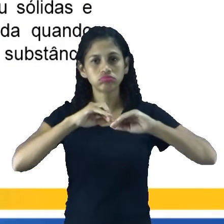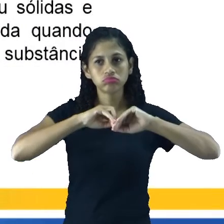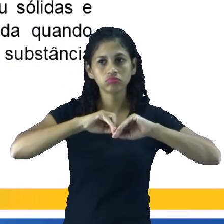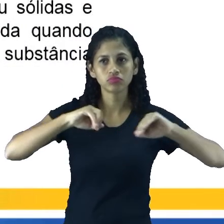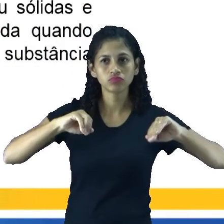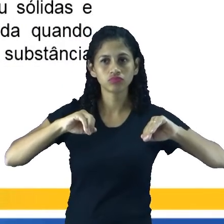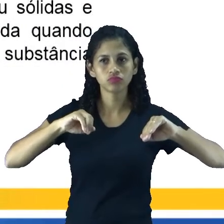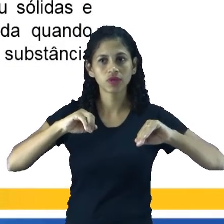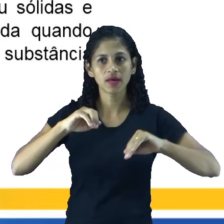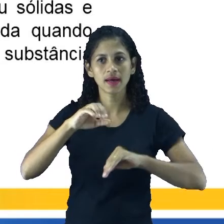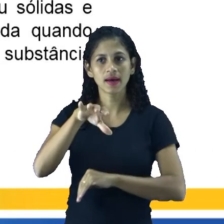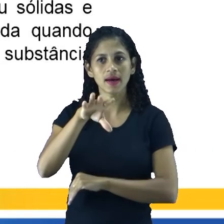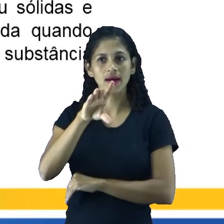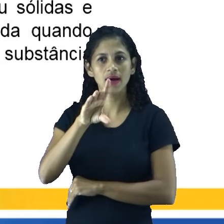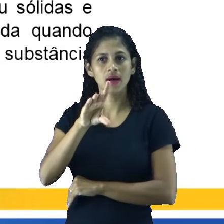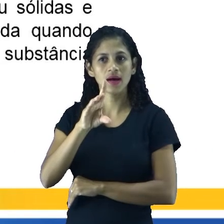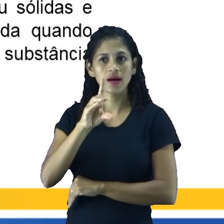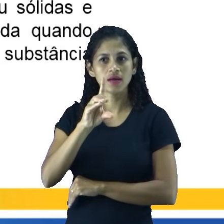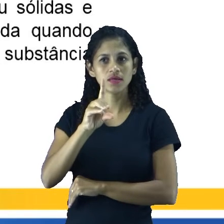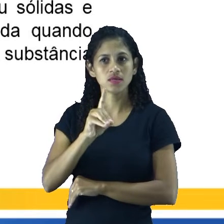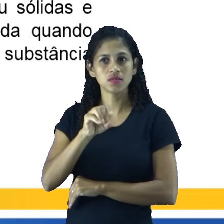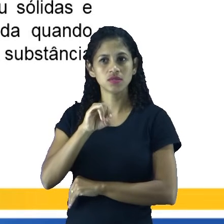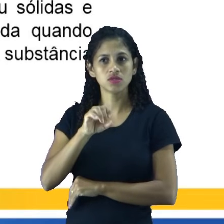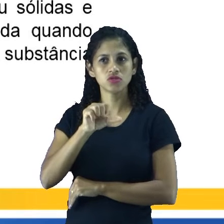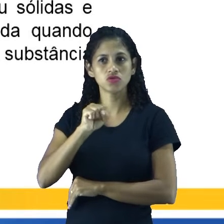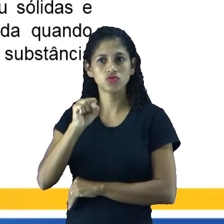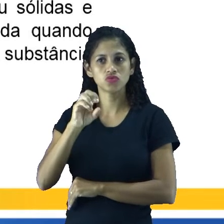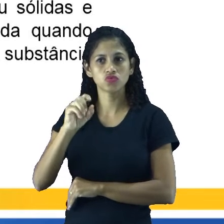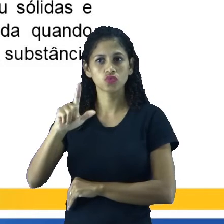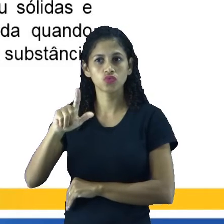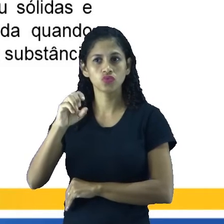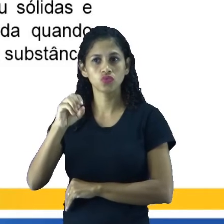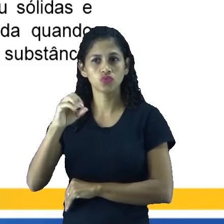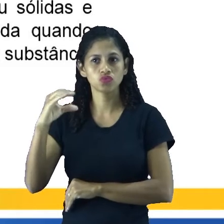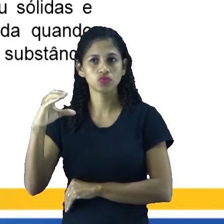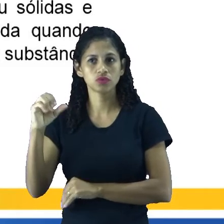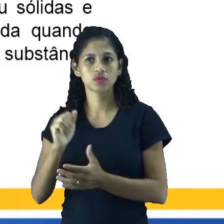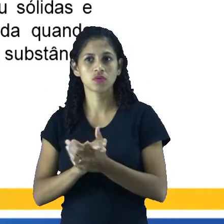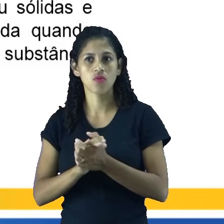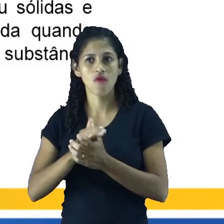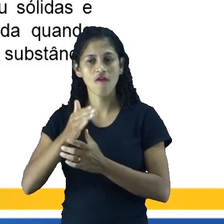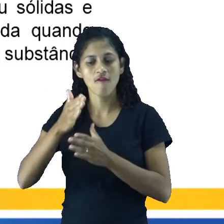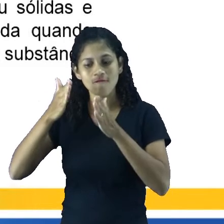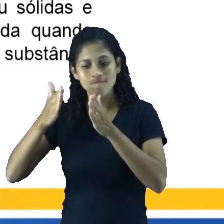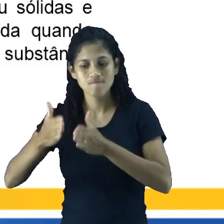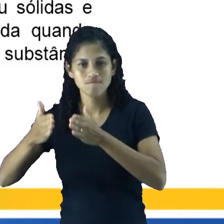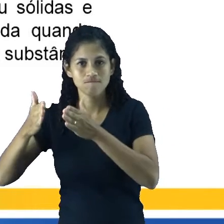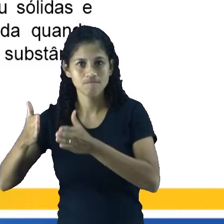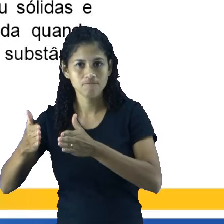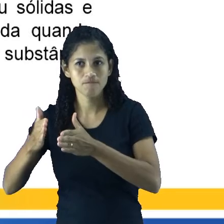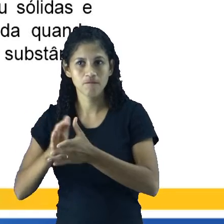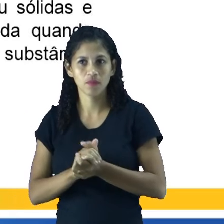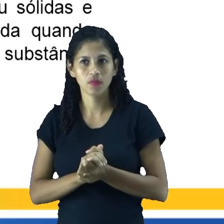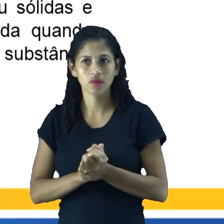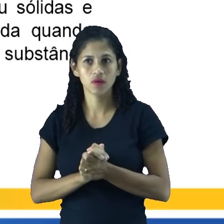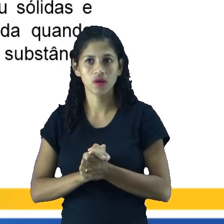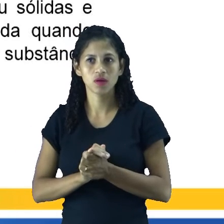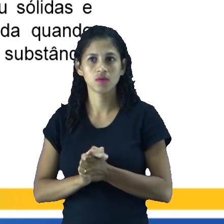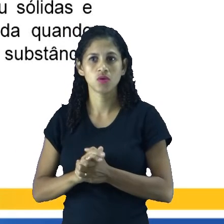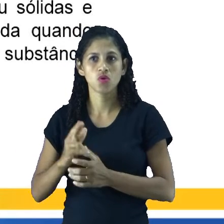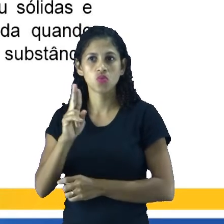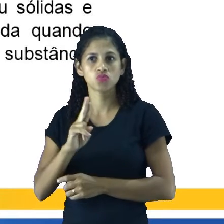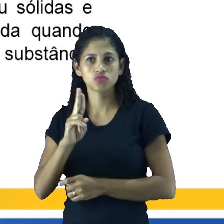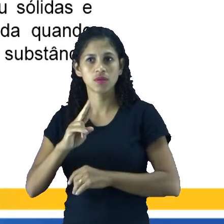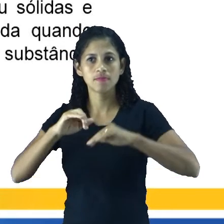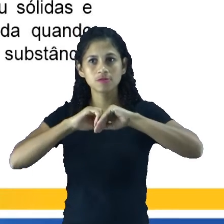dissolução fracionada. Essa já vai ser usada para separação de substâncias sólidas ou substâncias sólidas e